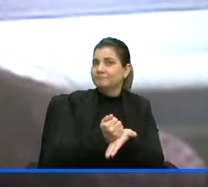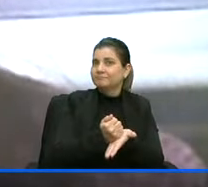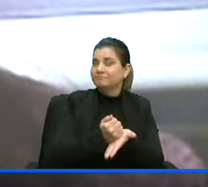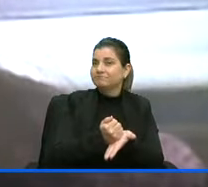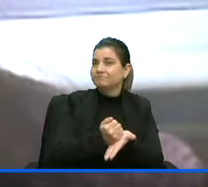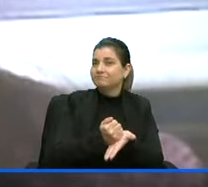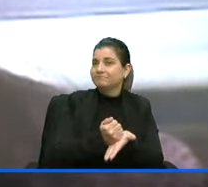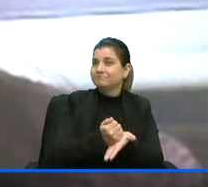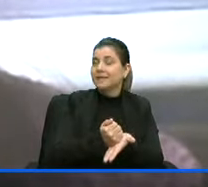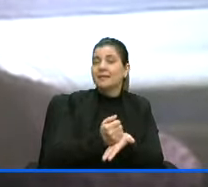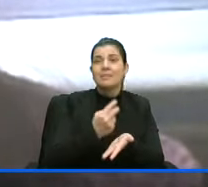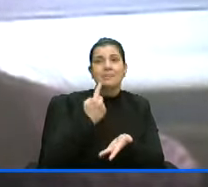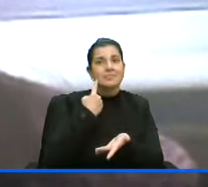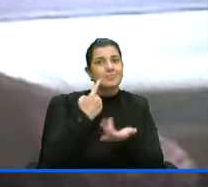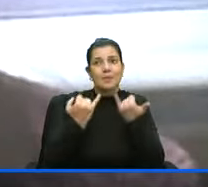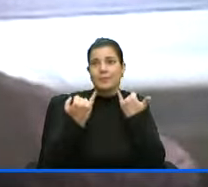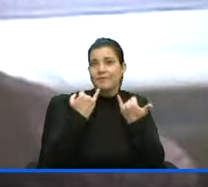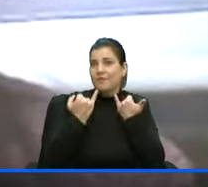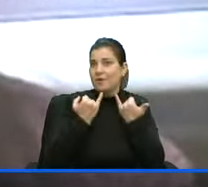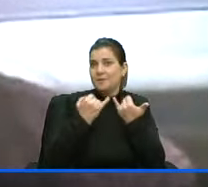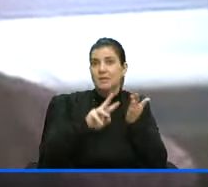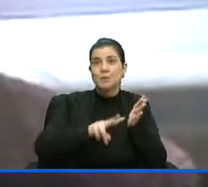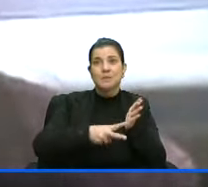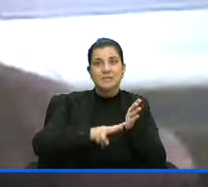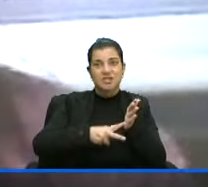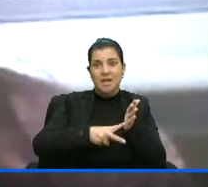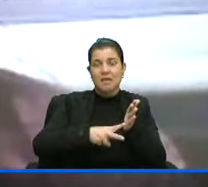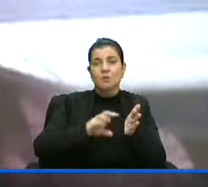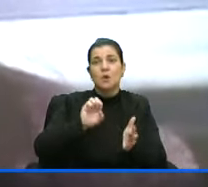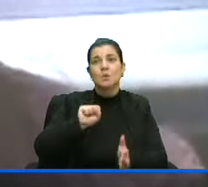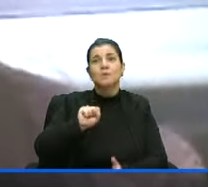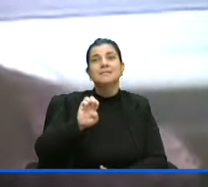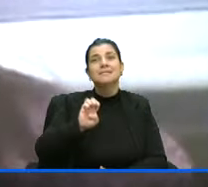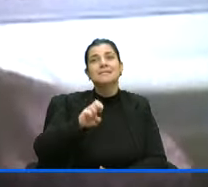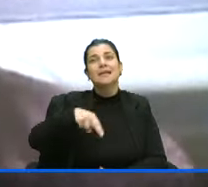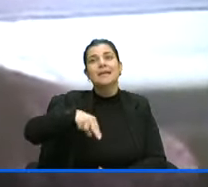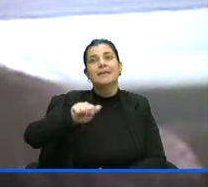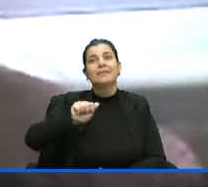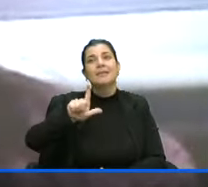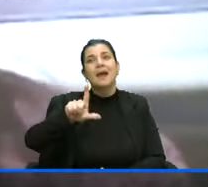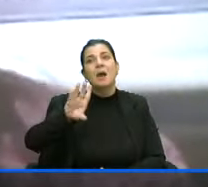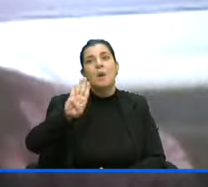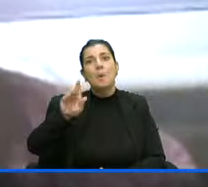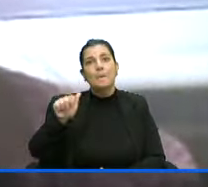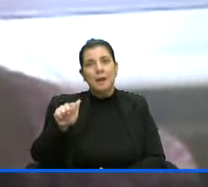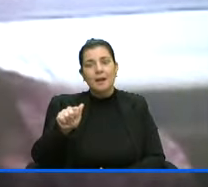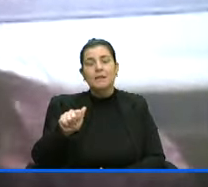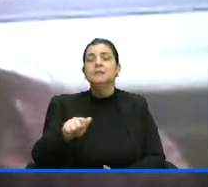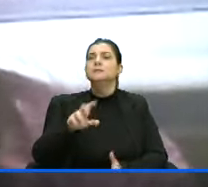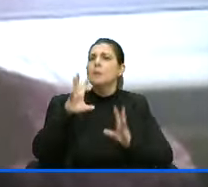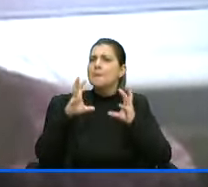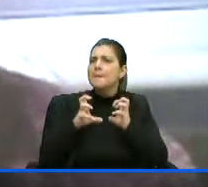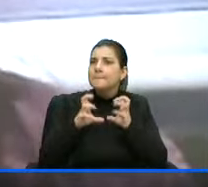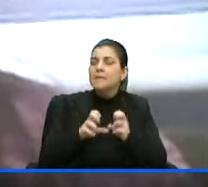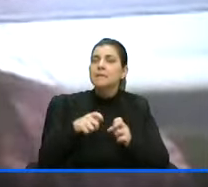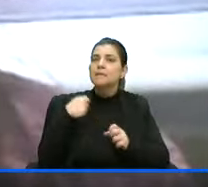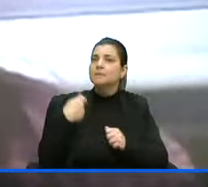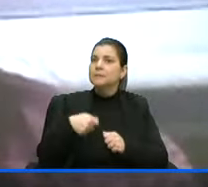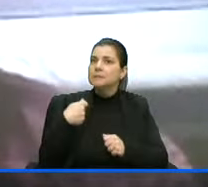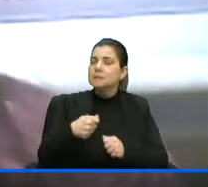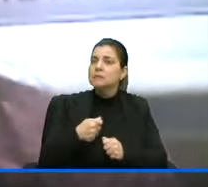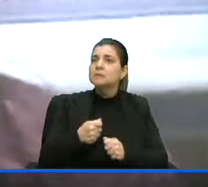delas. E o sindicato é o Senalba. Esta é uma briga que a gente precisa ir travar, porque é um absurdo, o Senalba